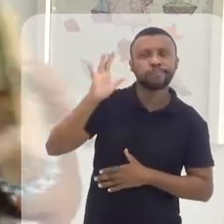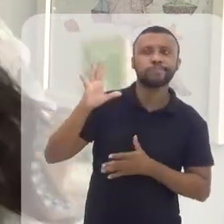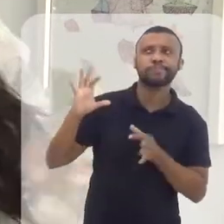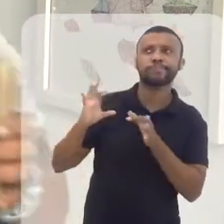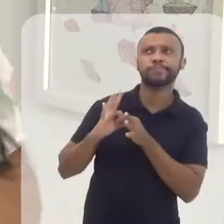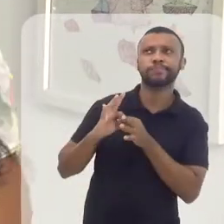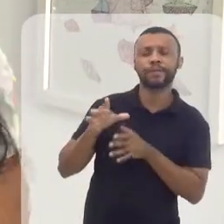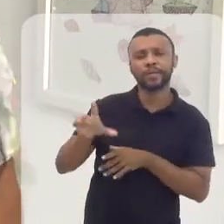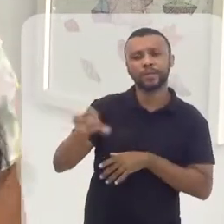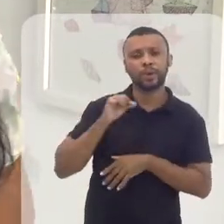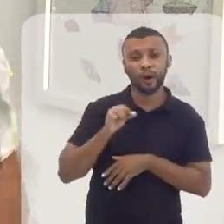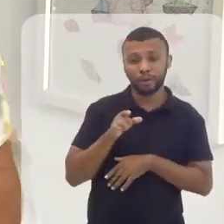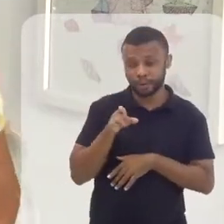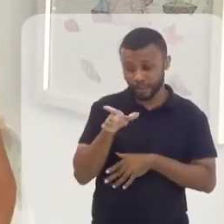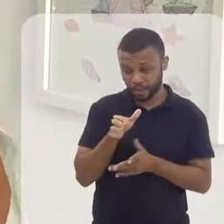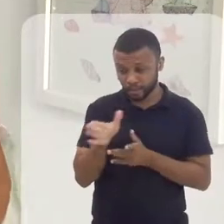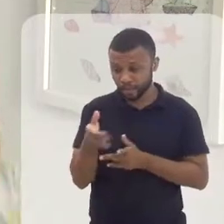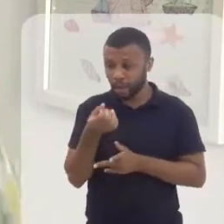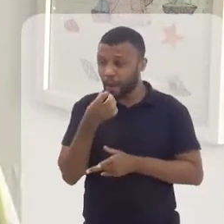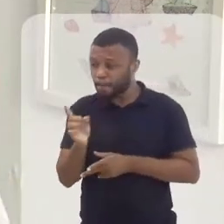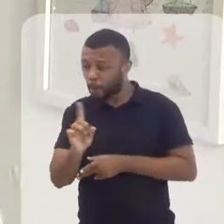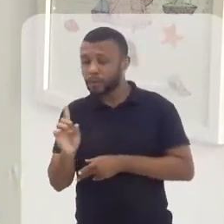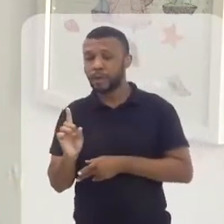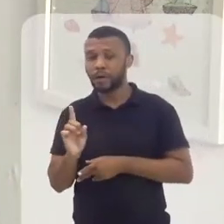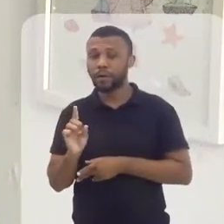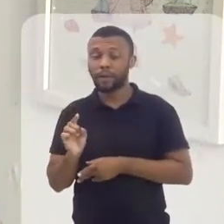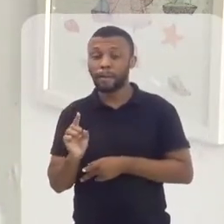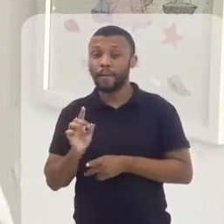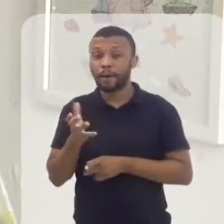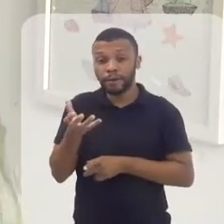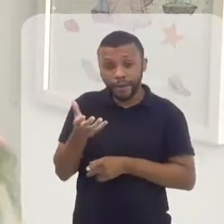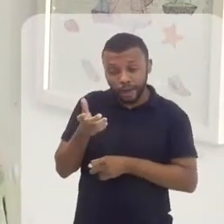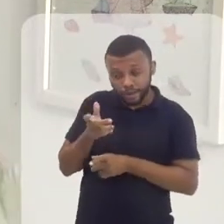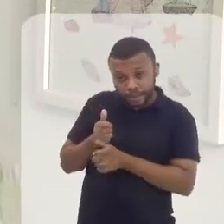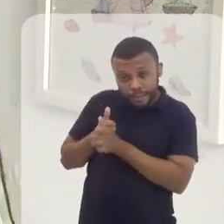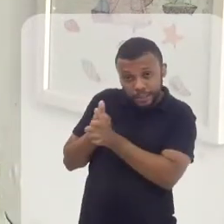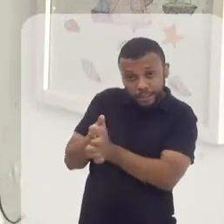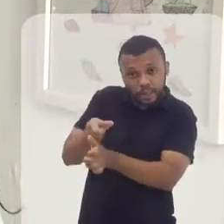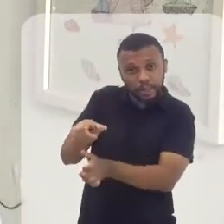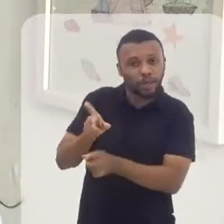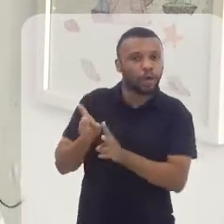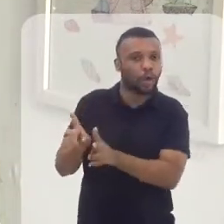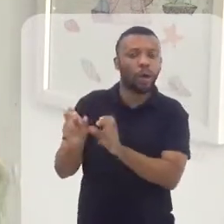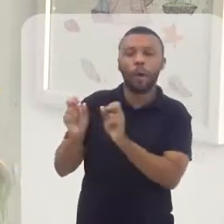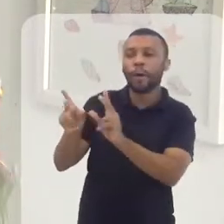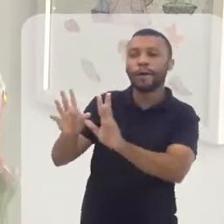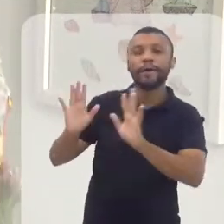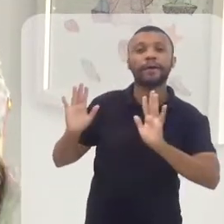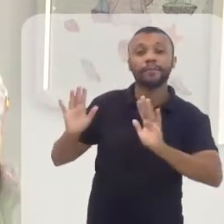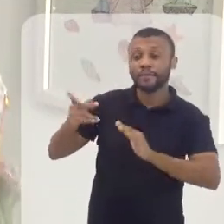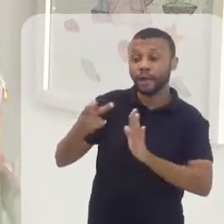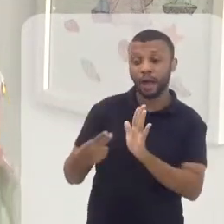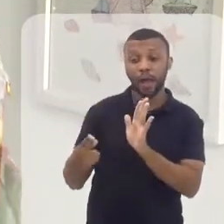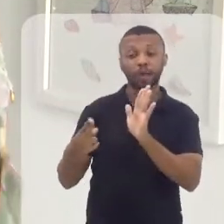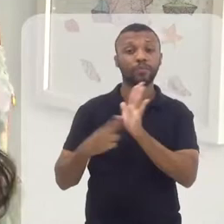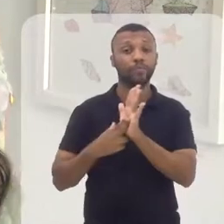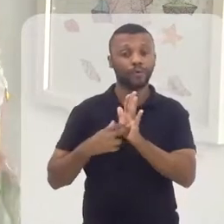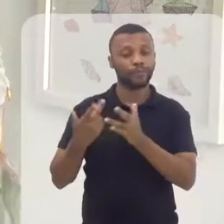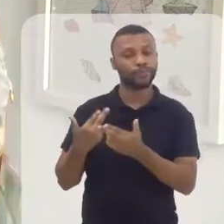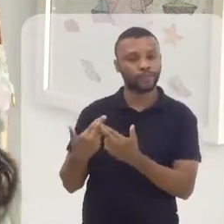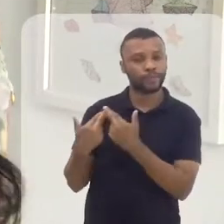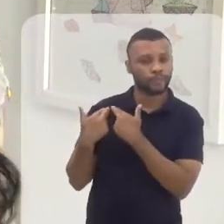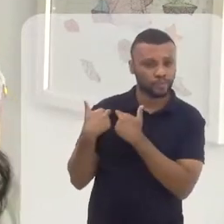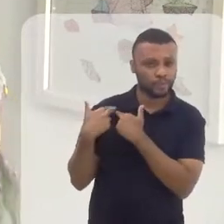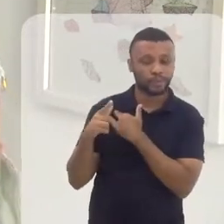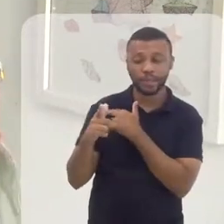mesmo, escolhe. Olha, o caminho da direita não é bom, mas eu quero seguir o caminho da direita. Mas você sabe que ele não é bom. Então, o seu livre-arbítrio, você assumiu